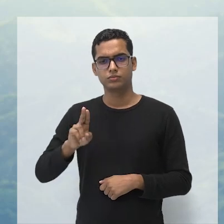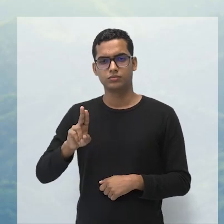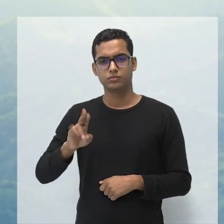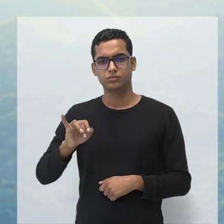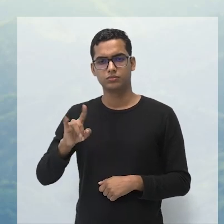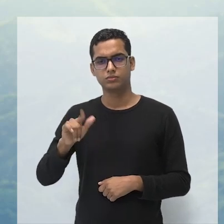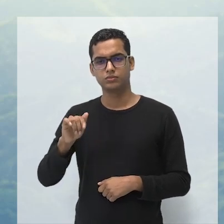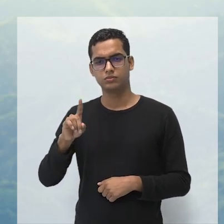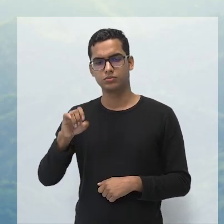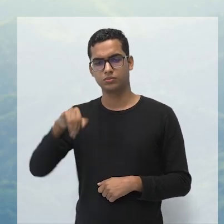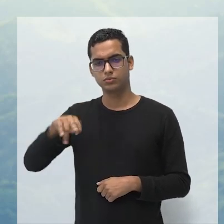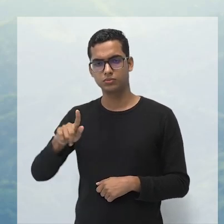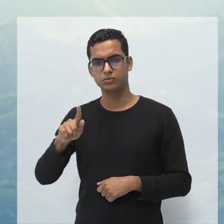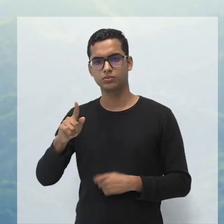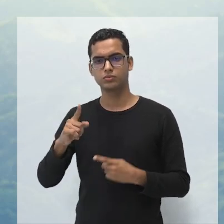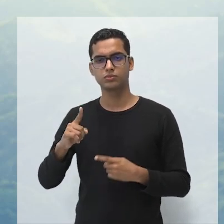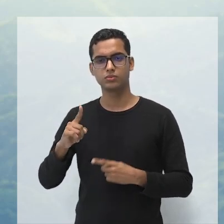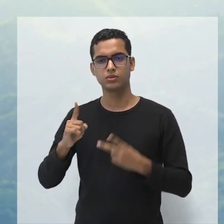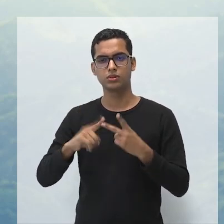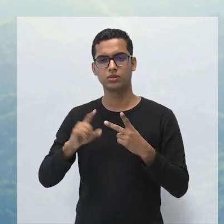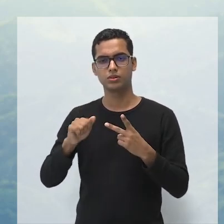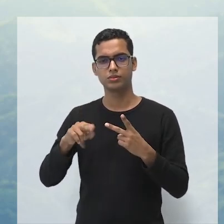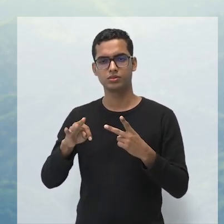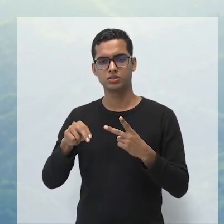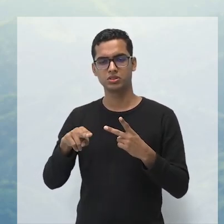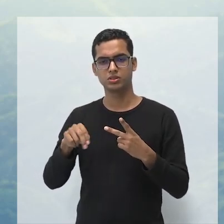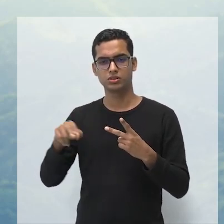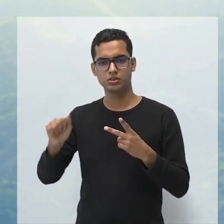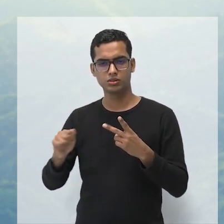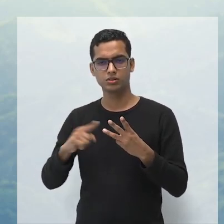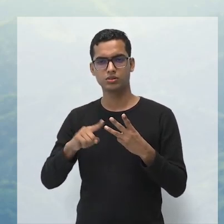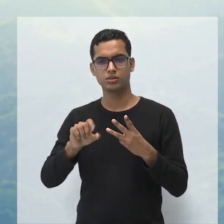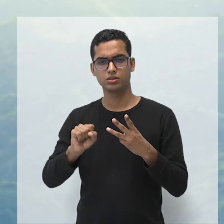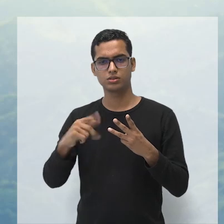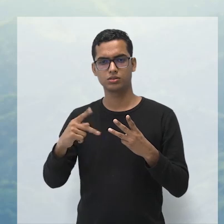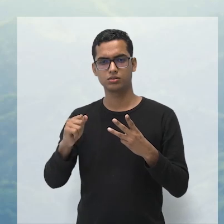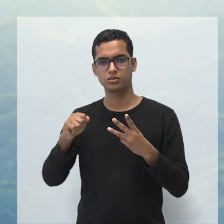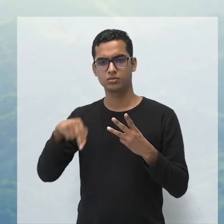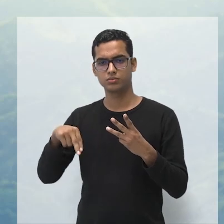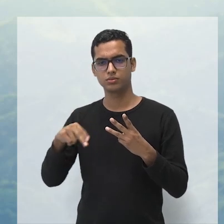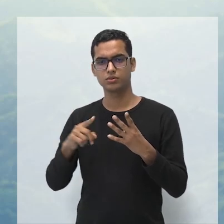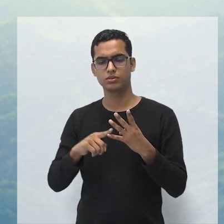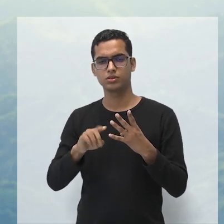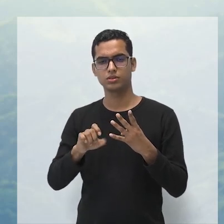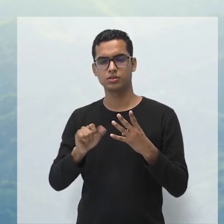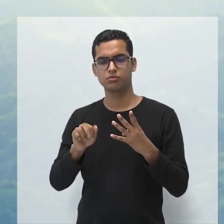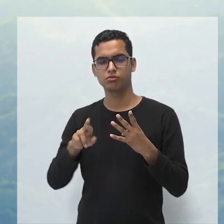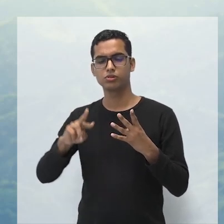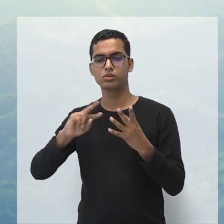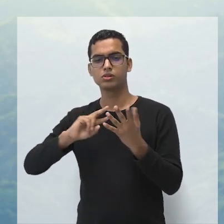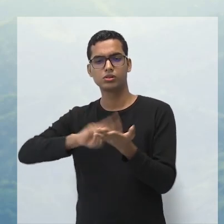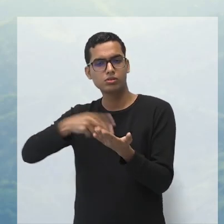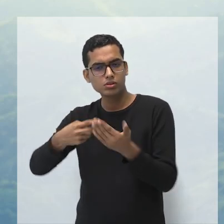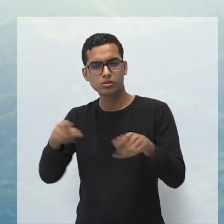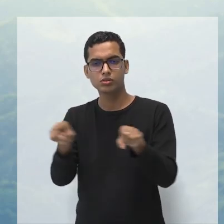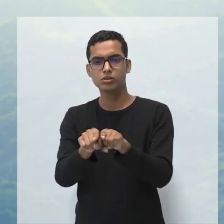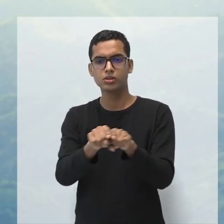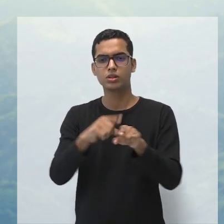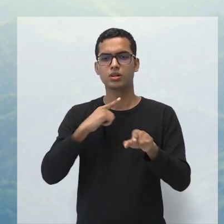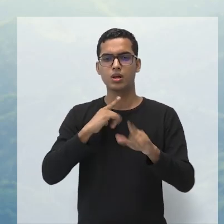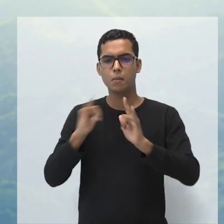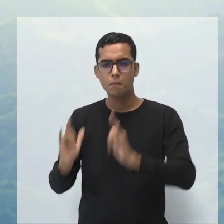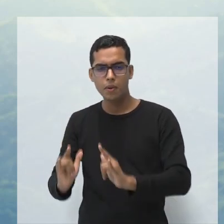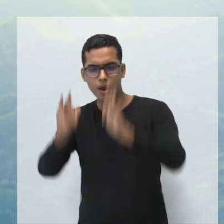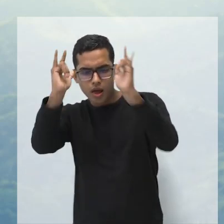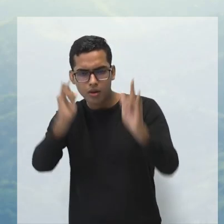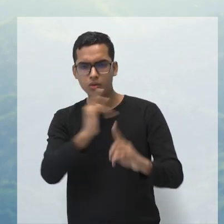antena, span e earth, que significam, respectivamente, prédio, antenas, pontes e terra,